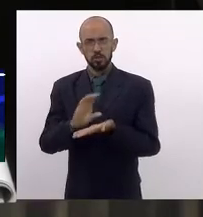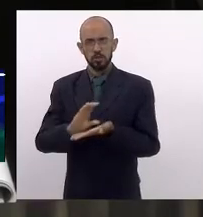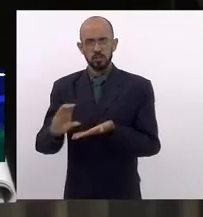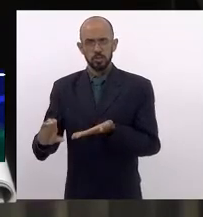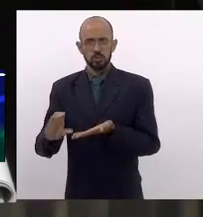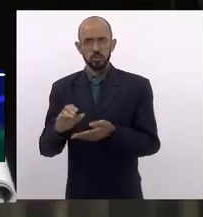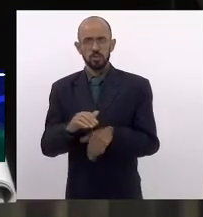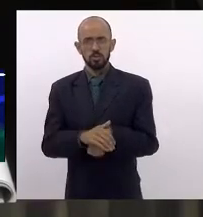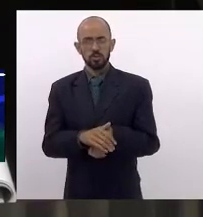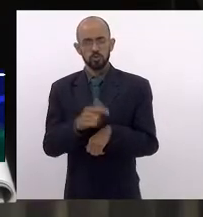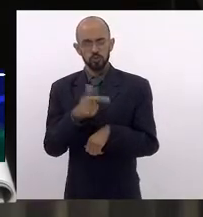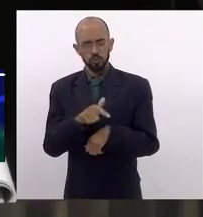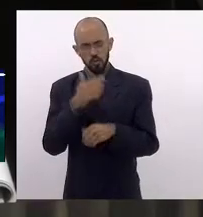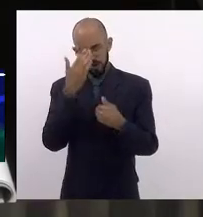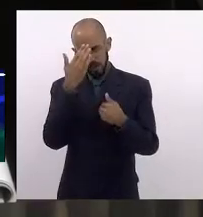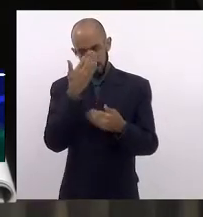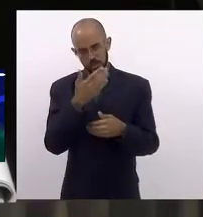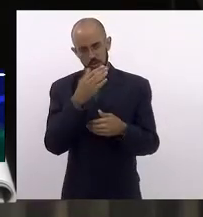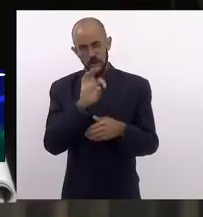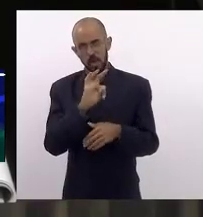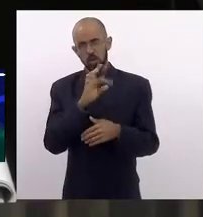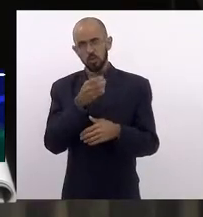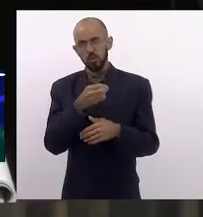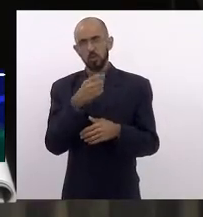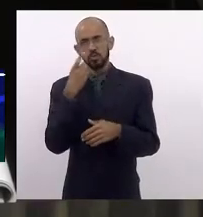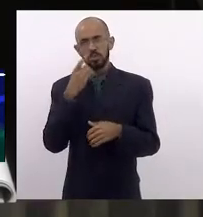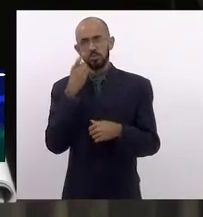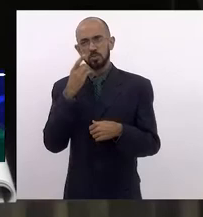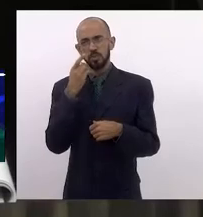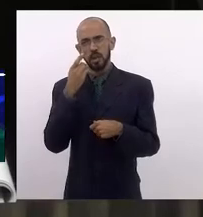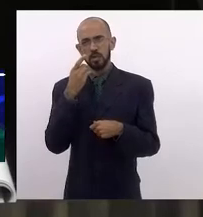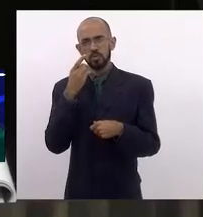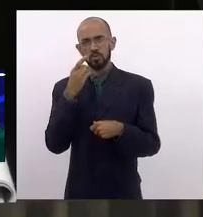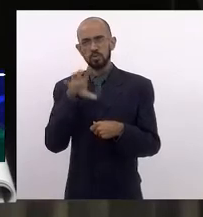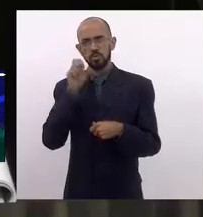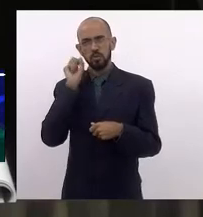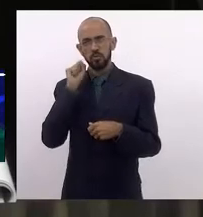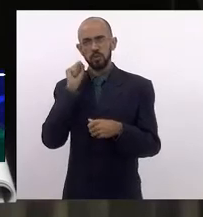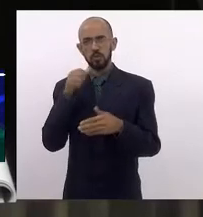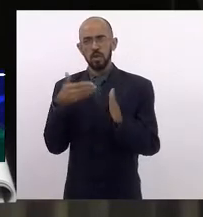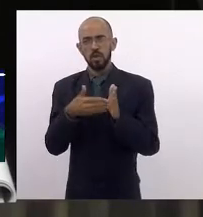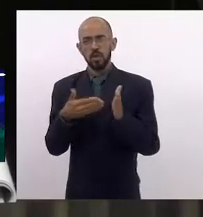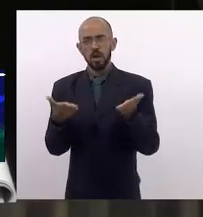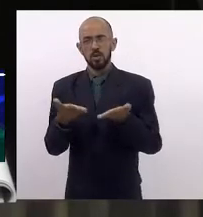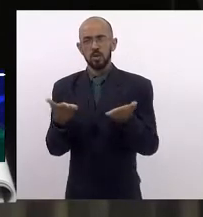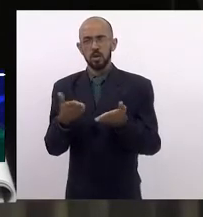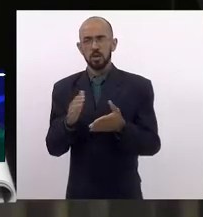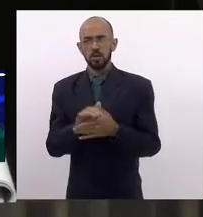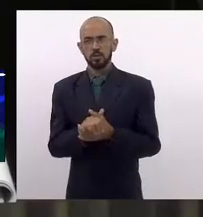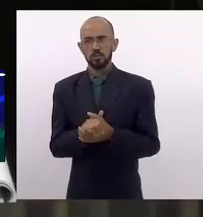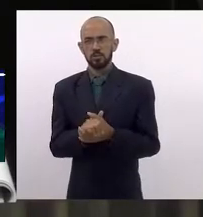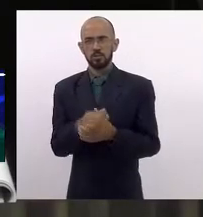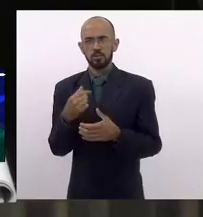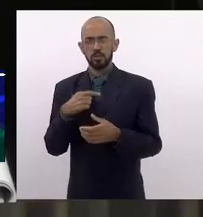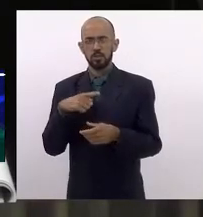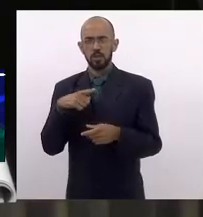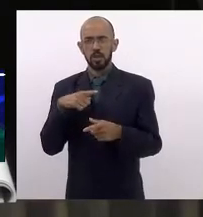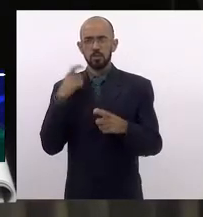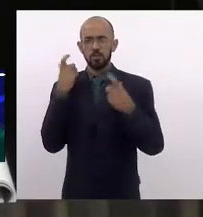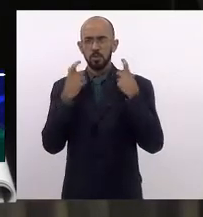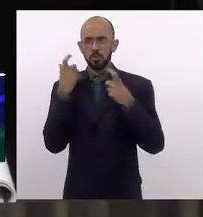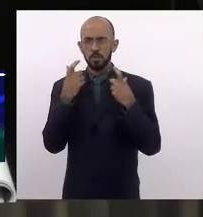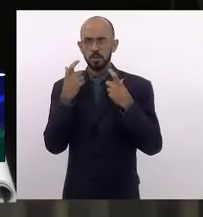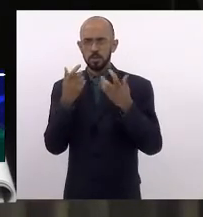e mais uma vez agradecer a todos Deputado a casa e me ouvindo até agora e eu tenho preocupação com